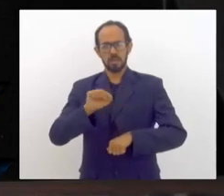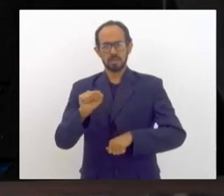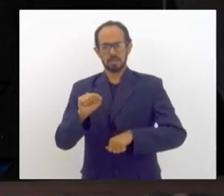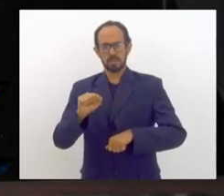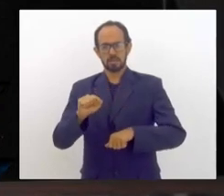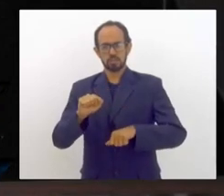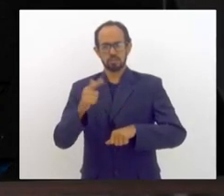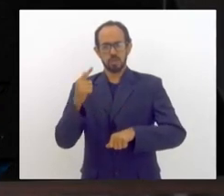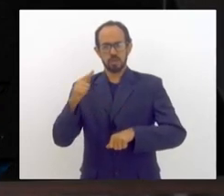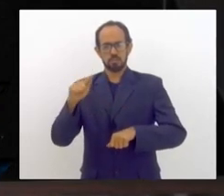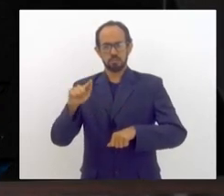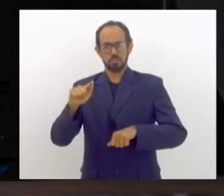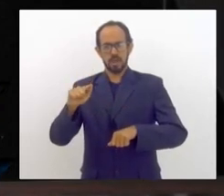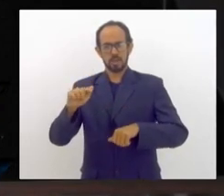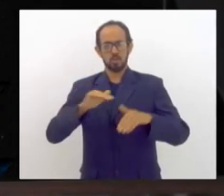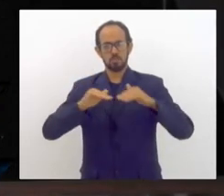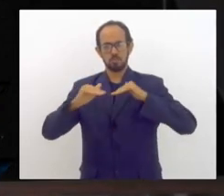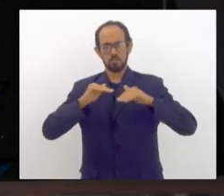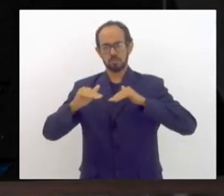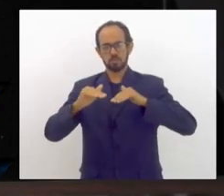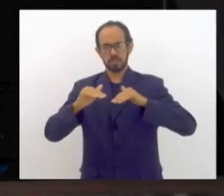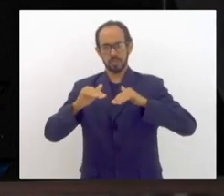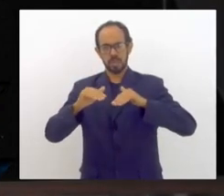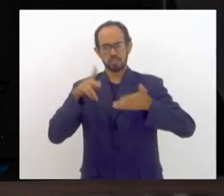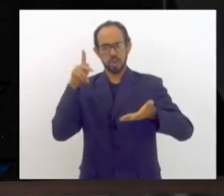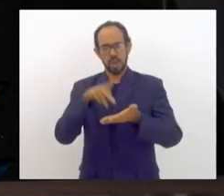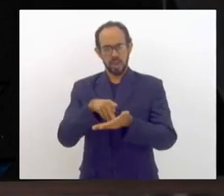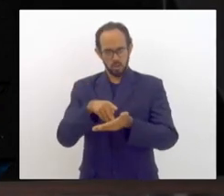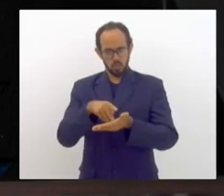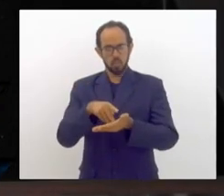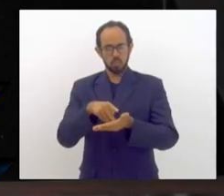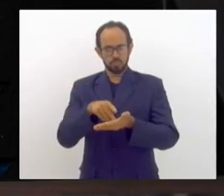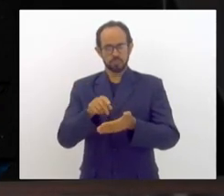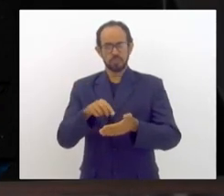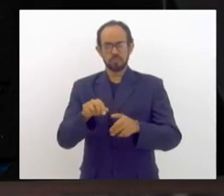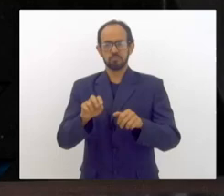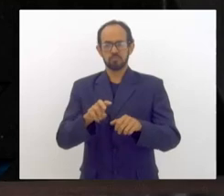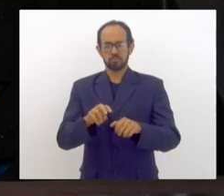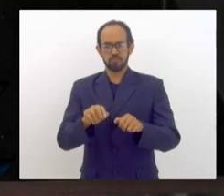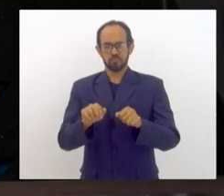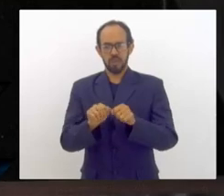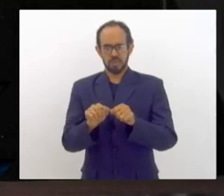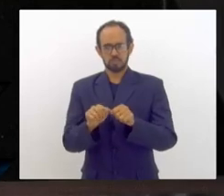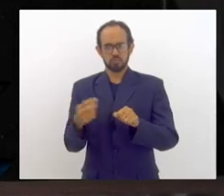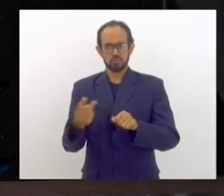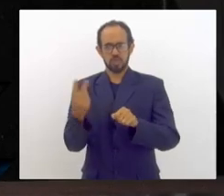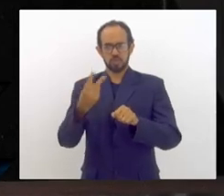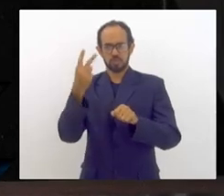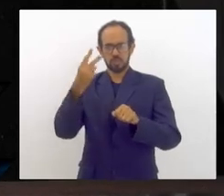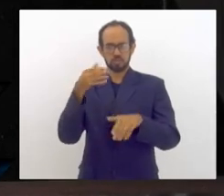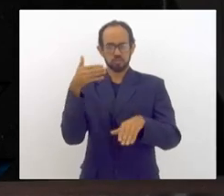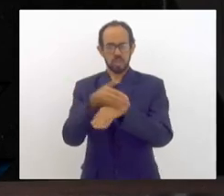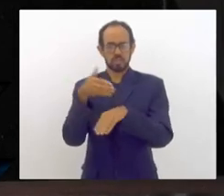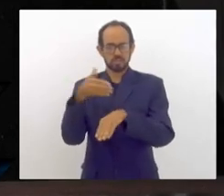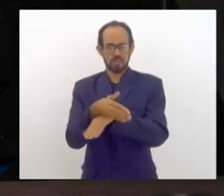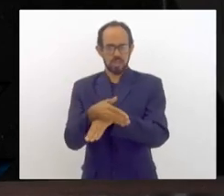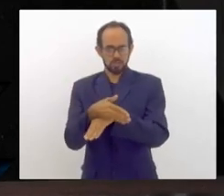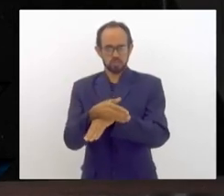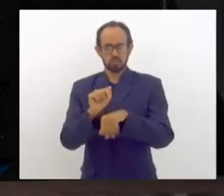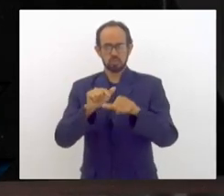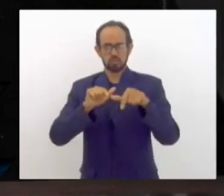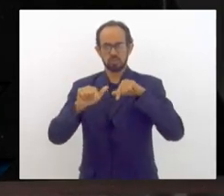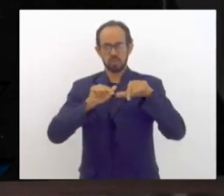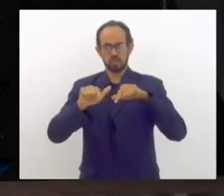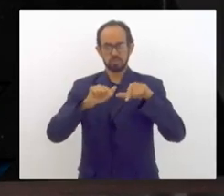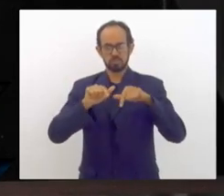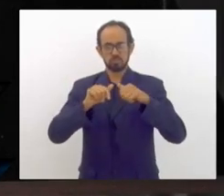de mobilidade urbana real e efetiva, o que vai valorizar muito, que vai valorizar o acesso e o transporte,